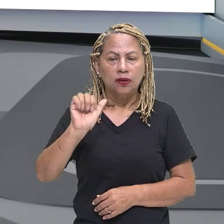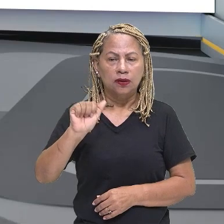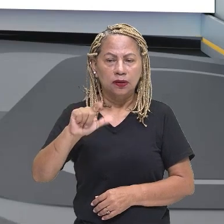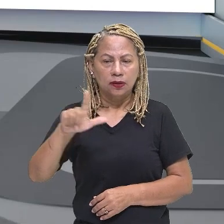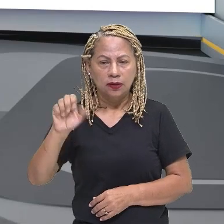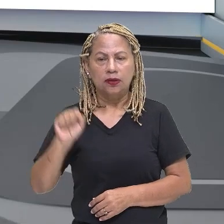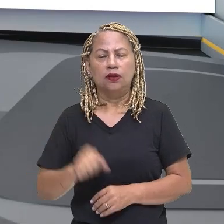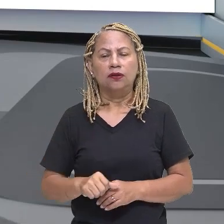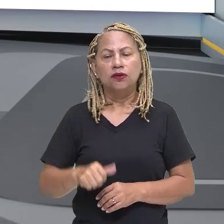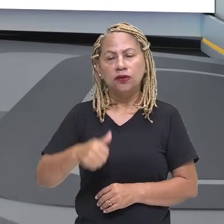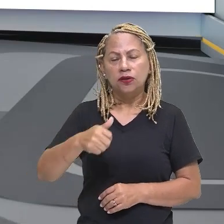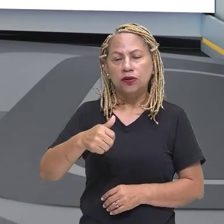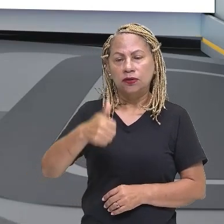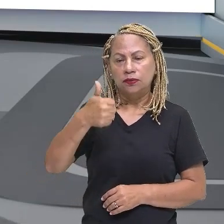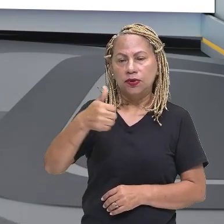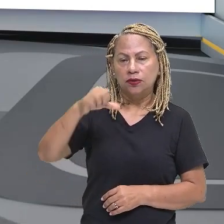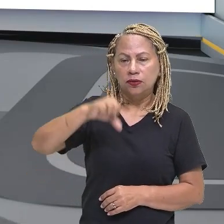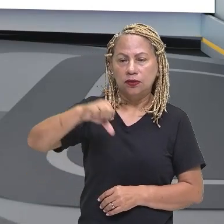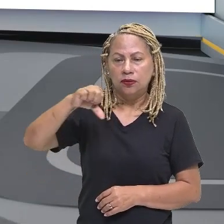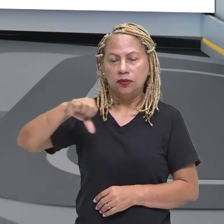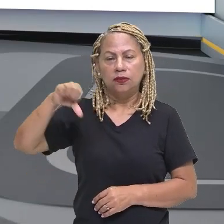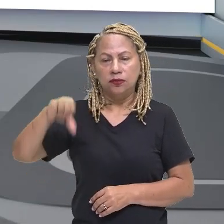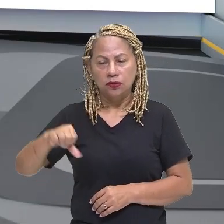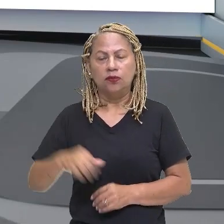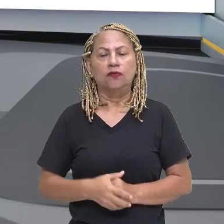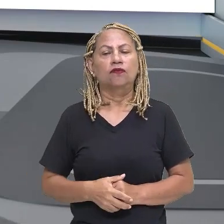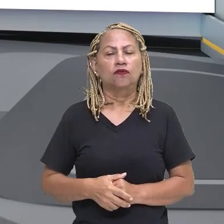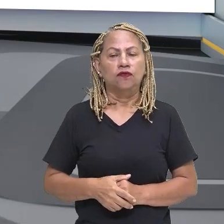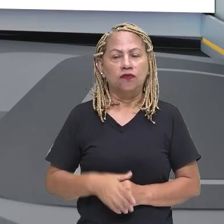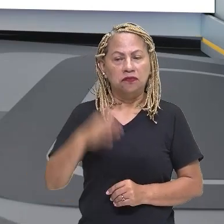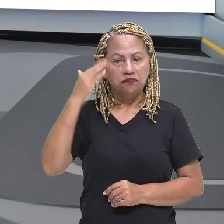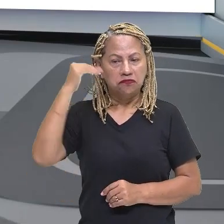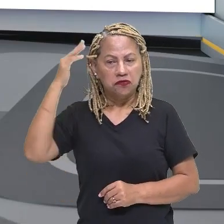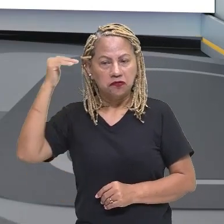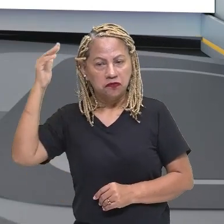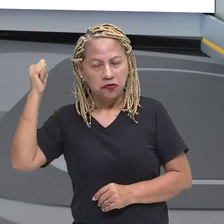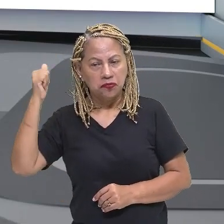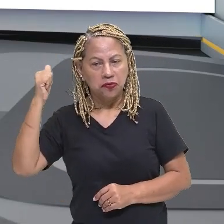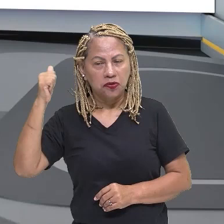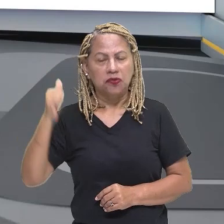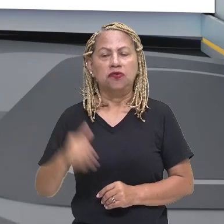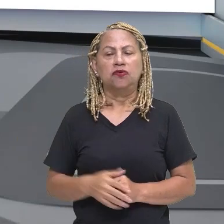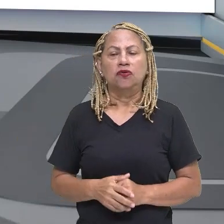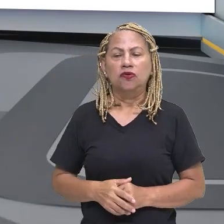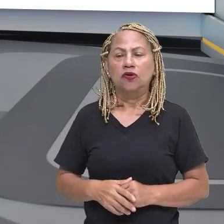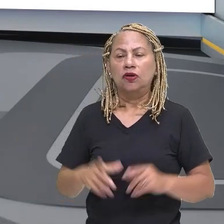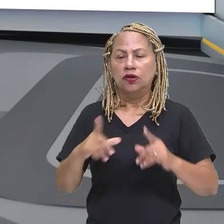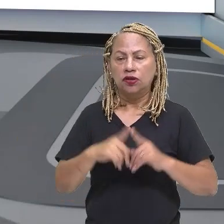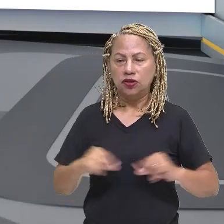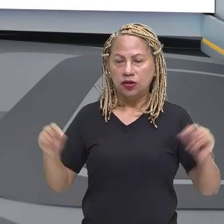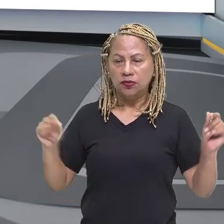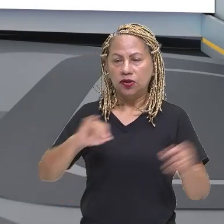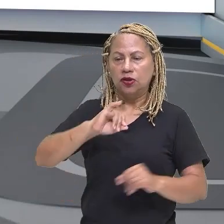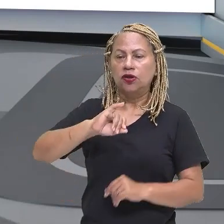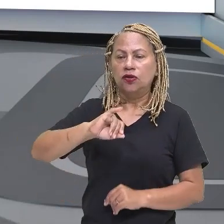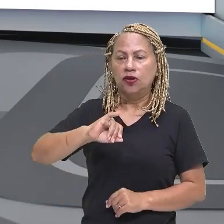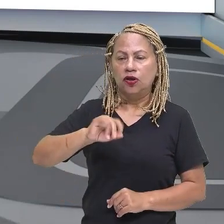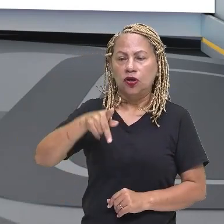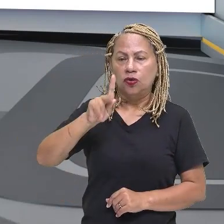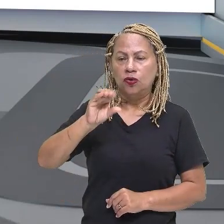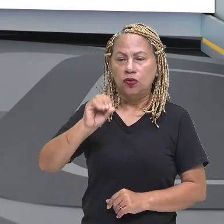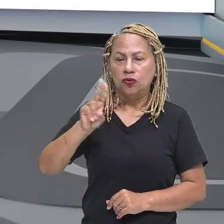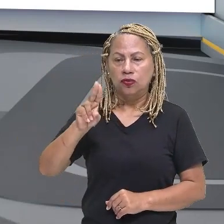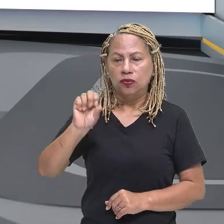1999, do escritor japonês Koushun Takami. Koushun Takami. O